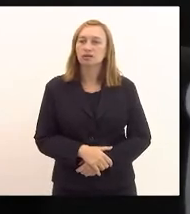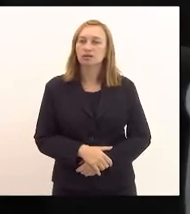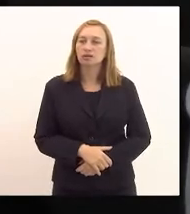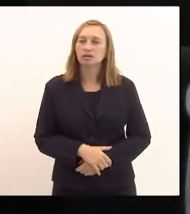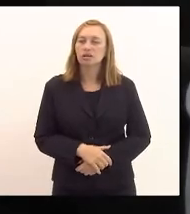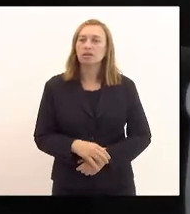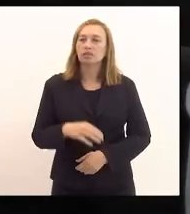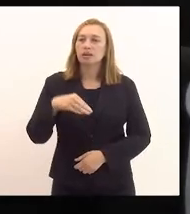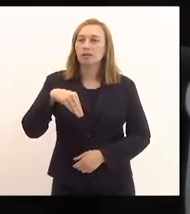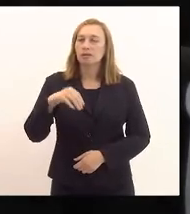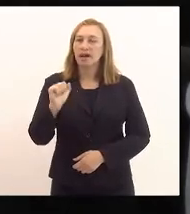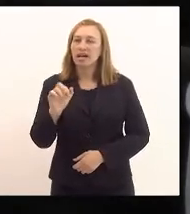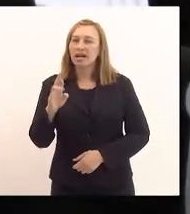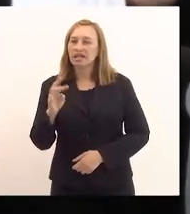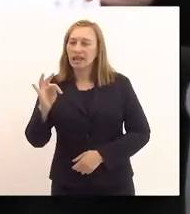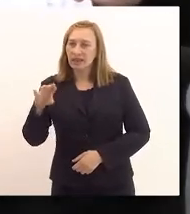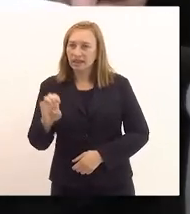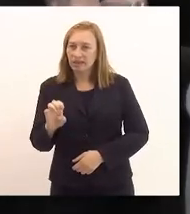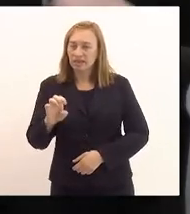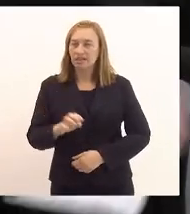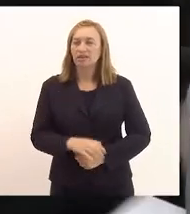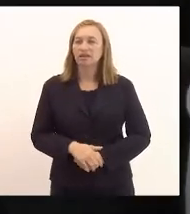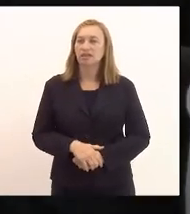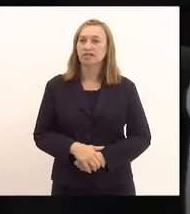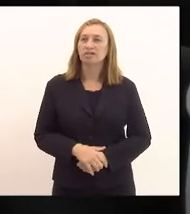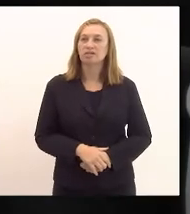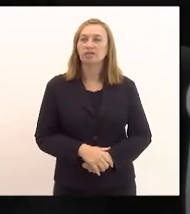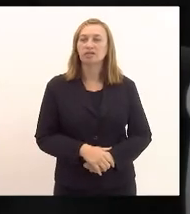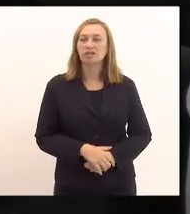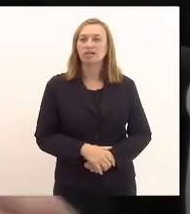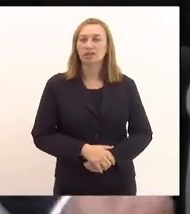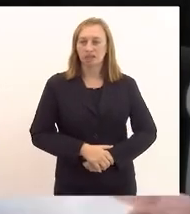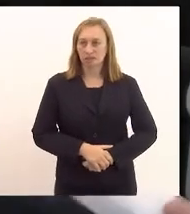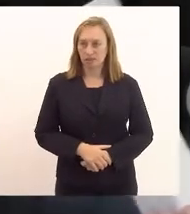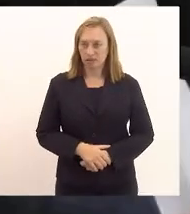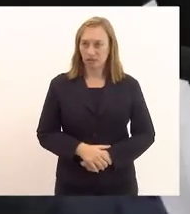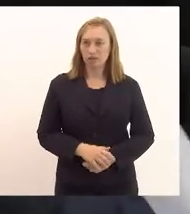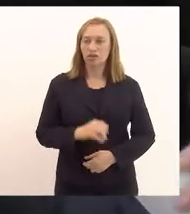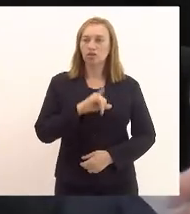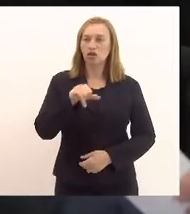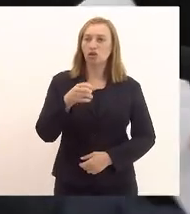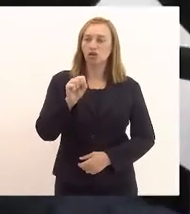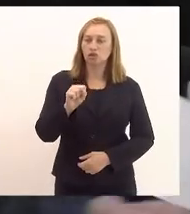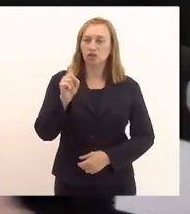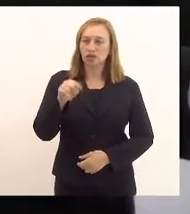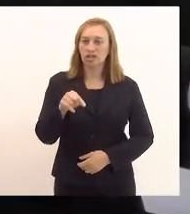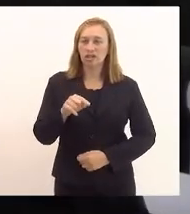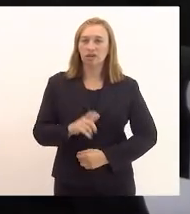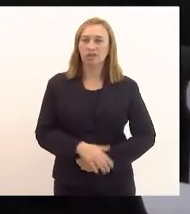Oi Marinete da Silva o presente José Raimundo Bastos Moreira